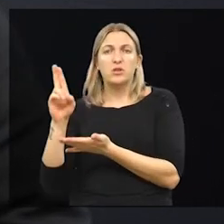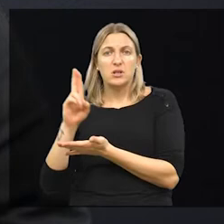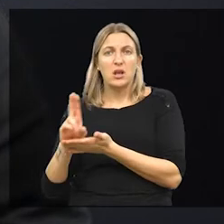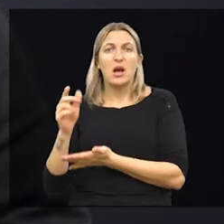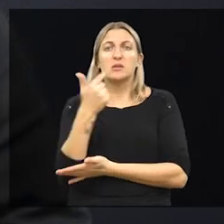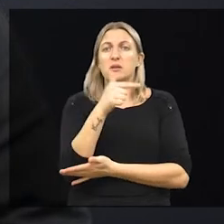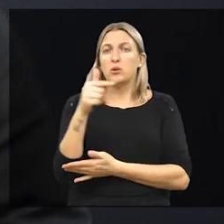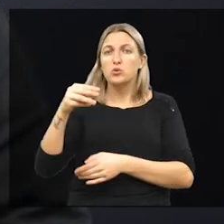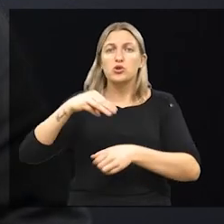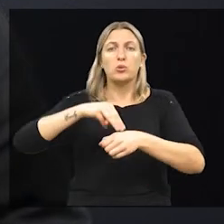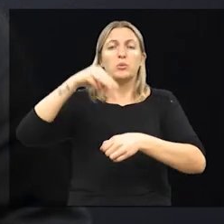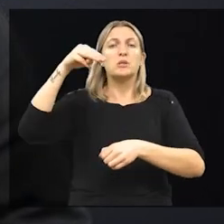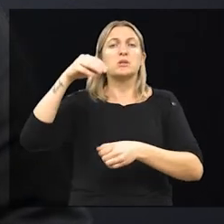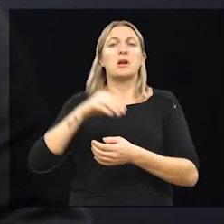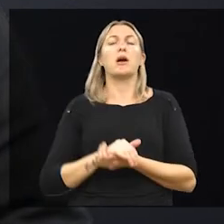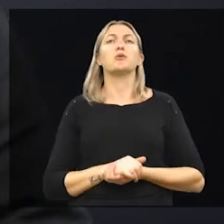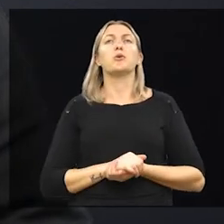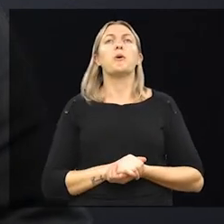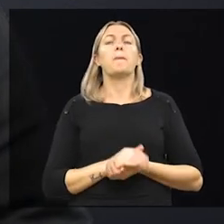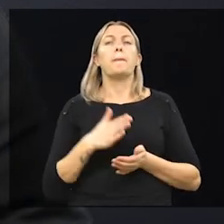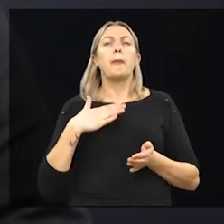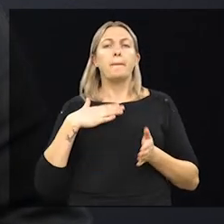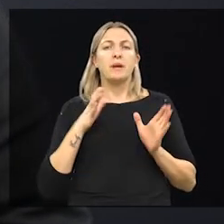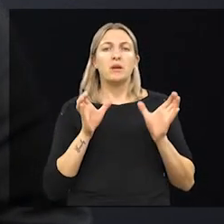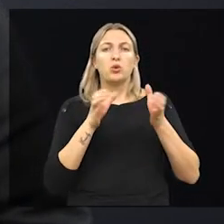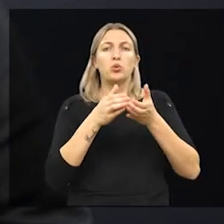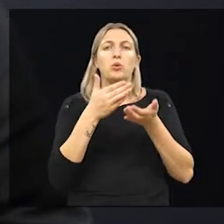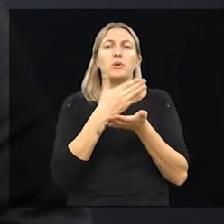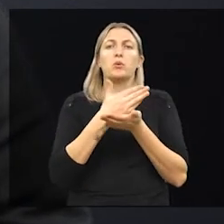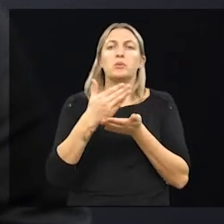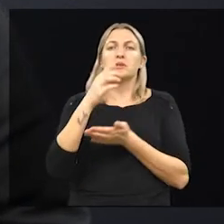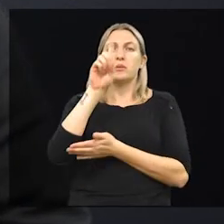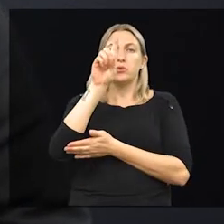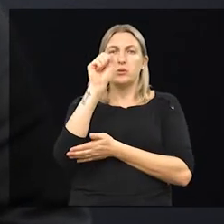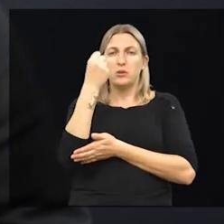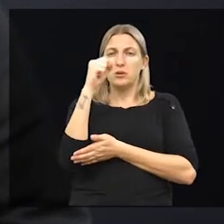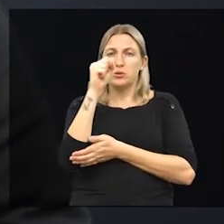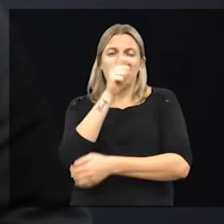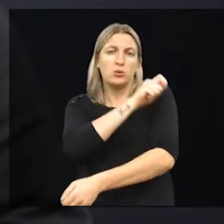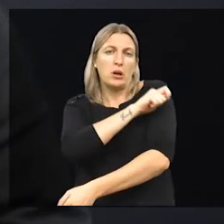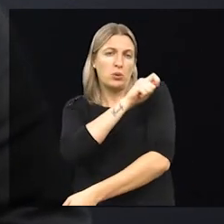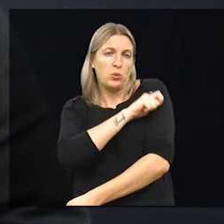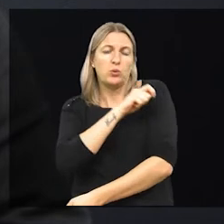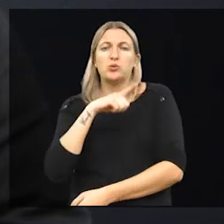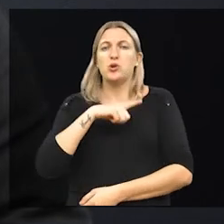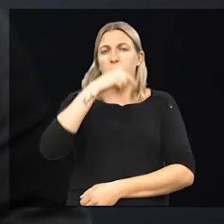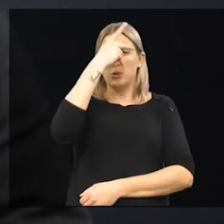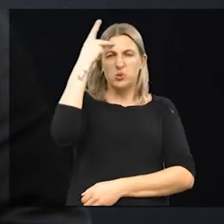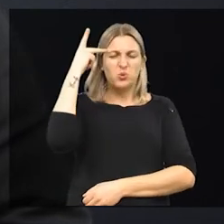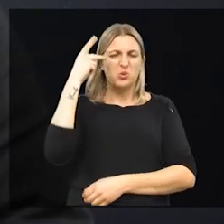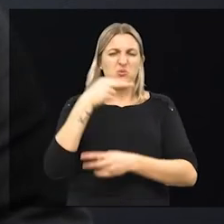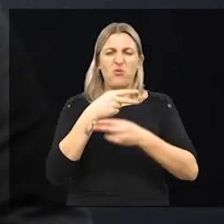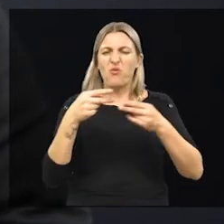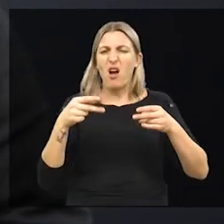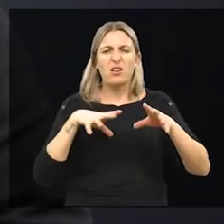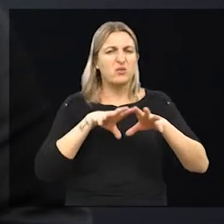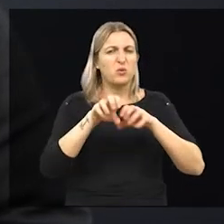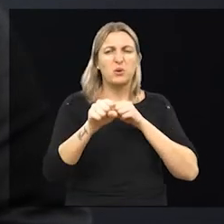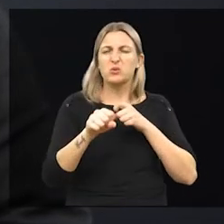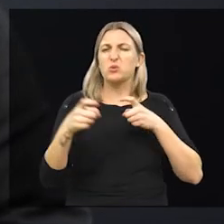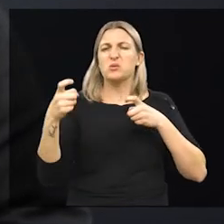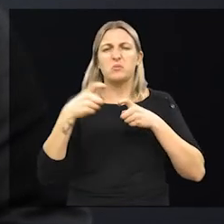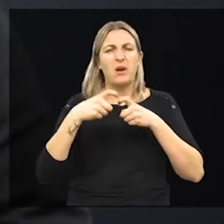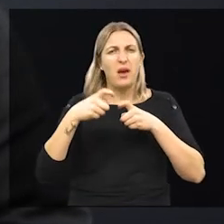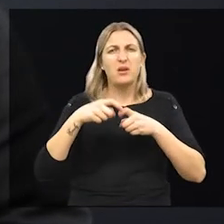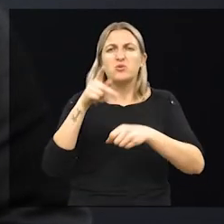havia uma demanda muito grande de profissionais que precisavam se especializar que já trabalhavam também e nós